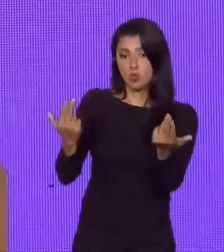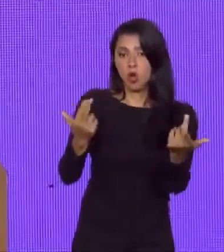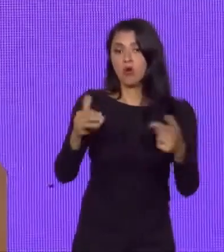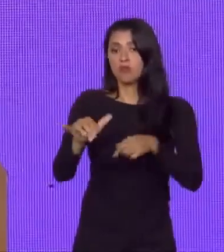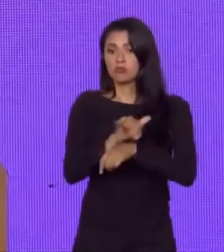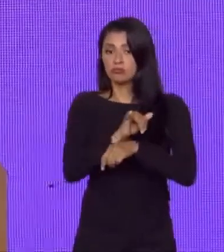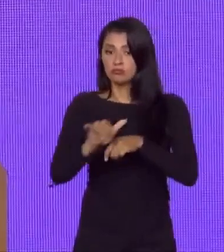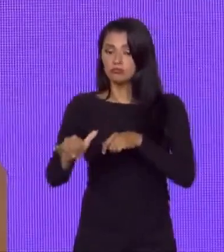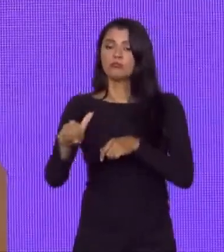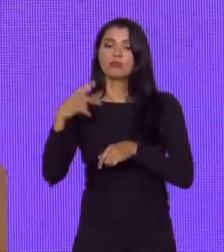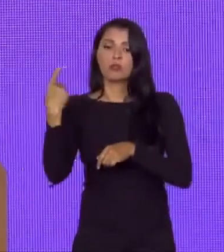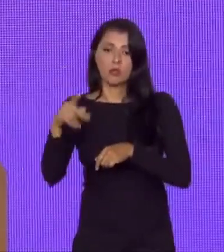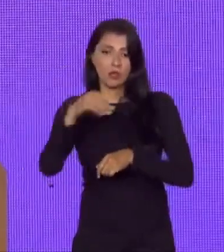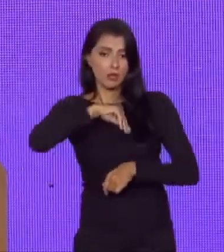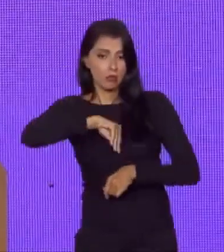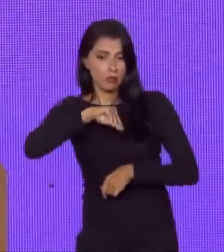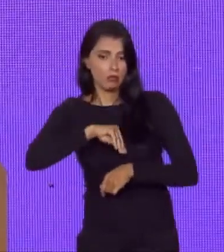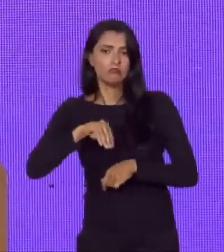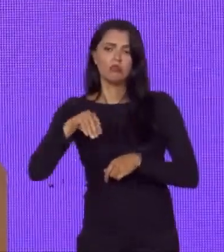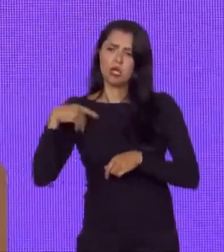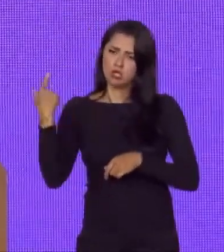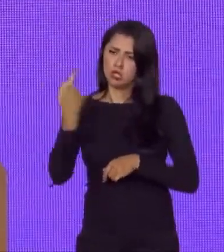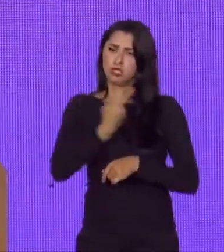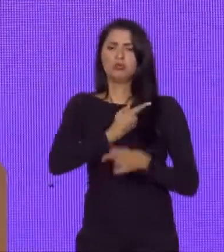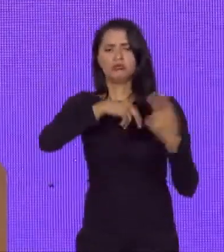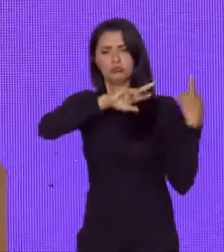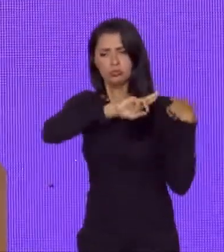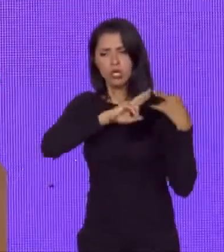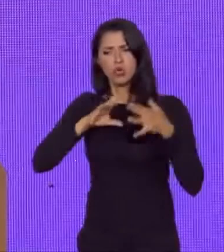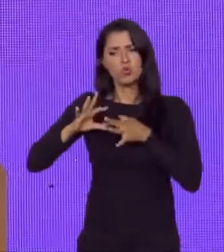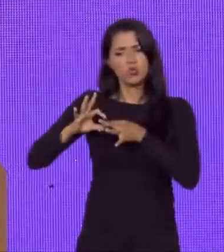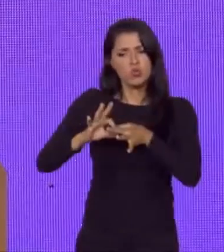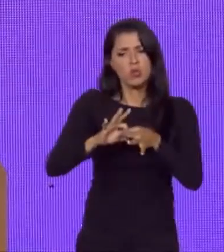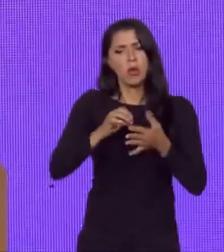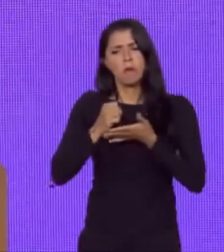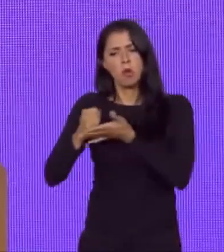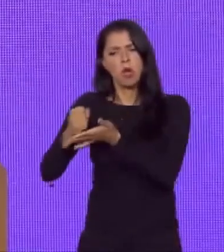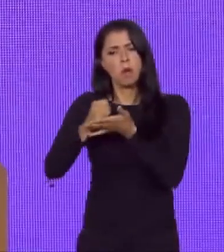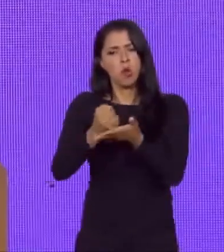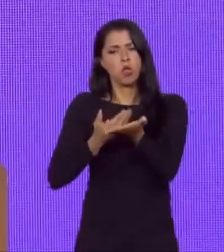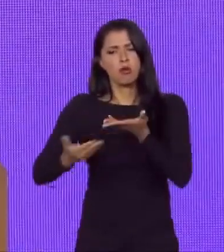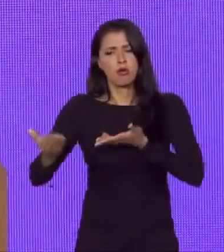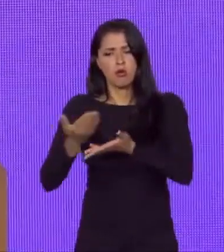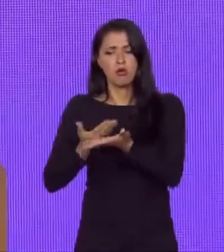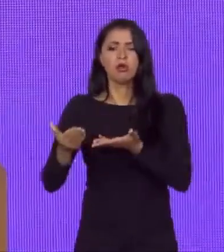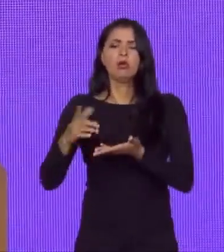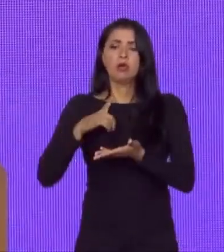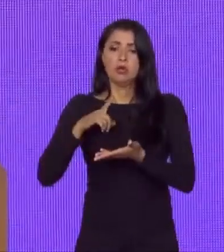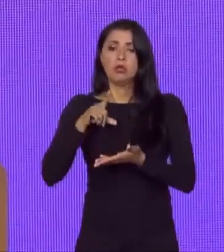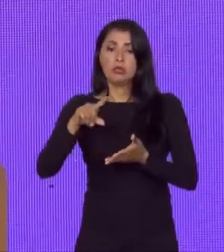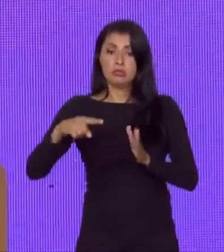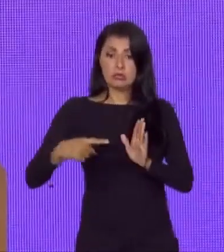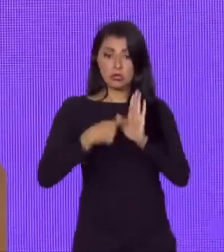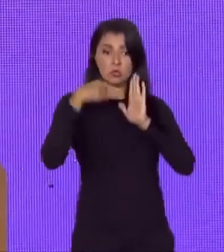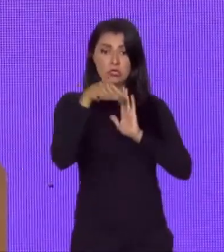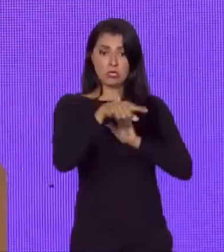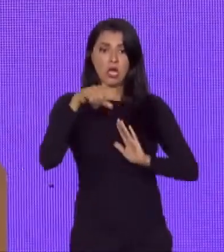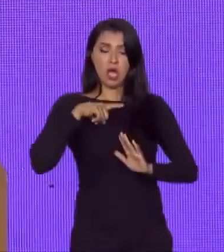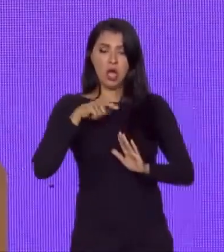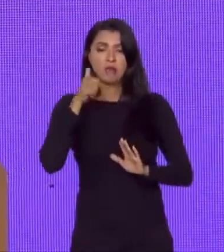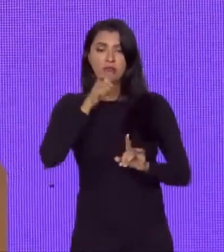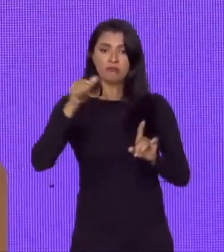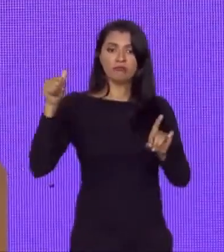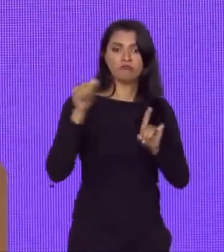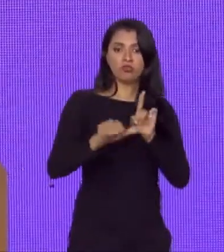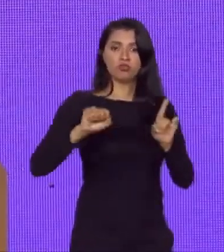essa tarefa e responsabilidade de nos unirmos e apoiarmos umas às outras. E ainda que denunciarmos